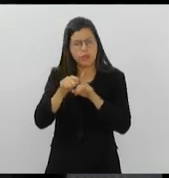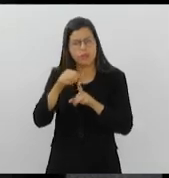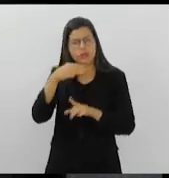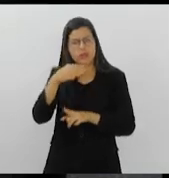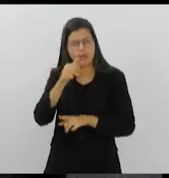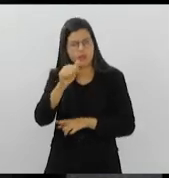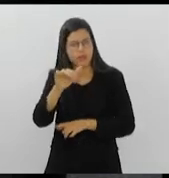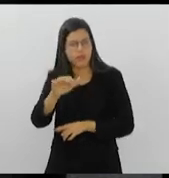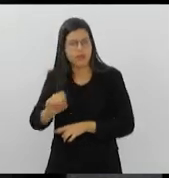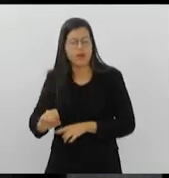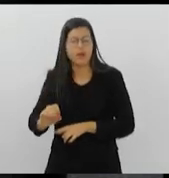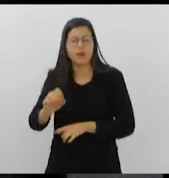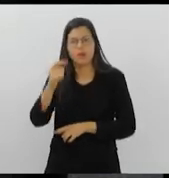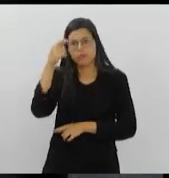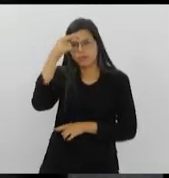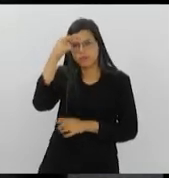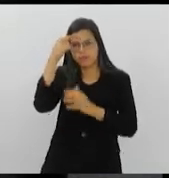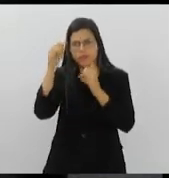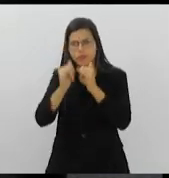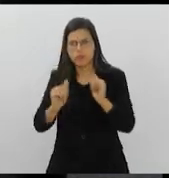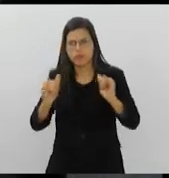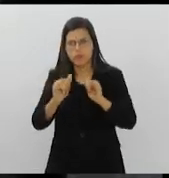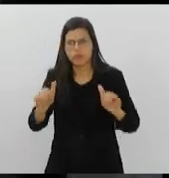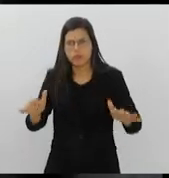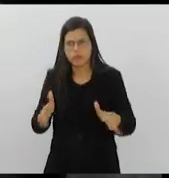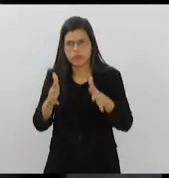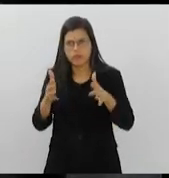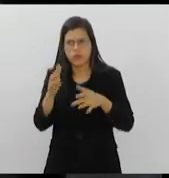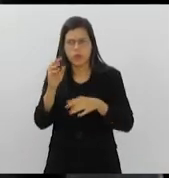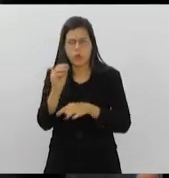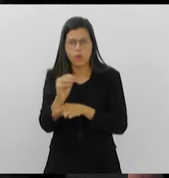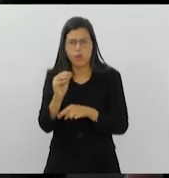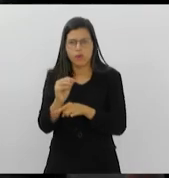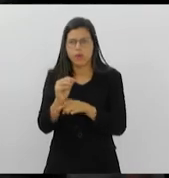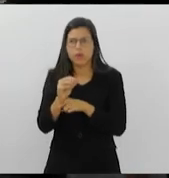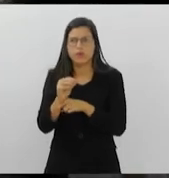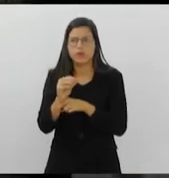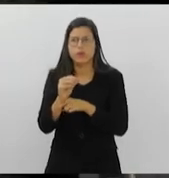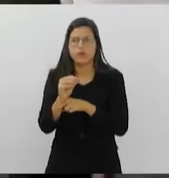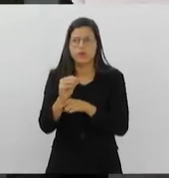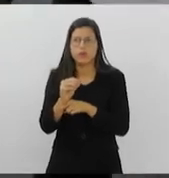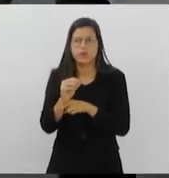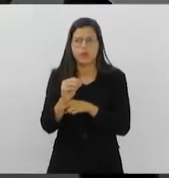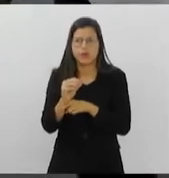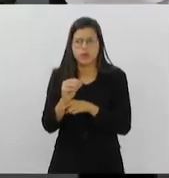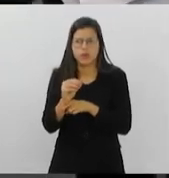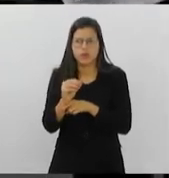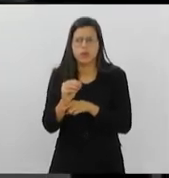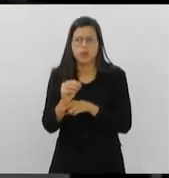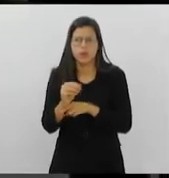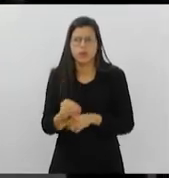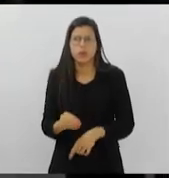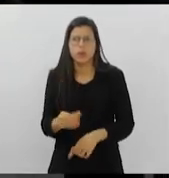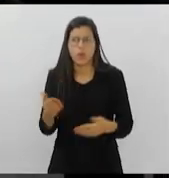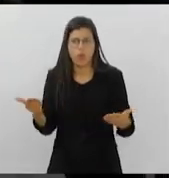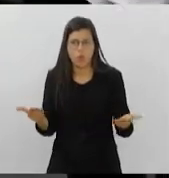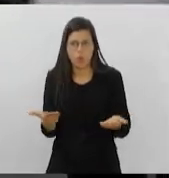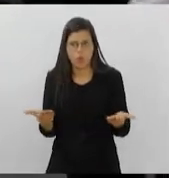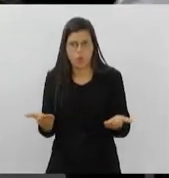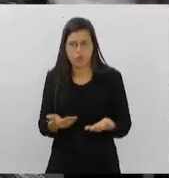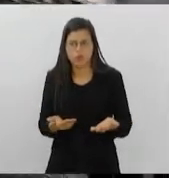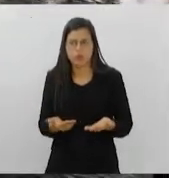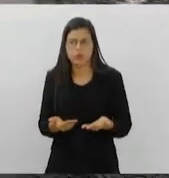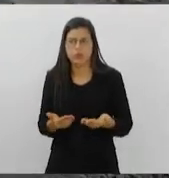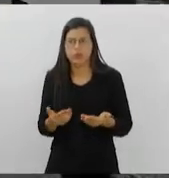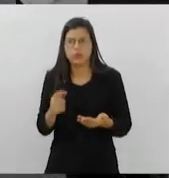de conscientização e incentivo ao cuidado e à promoção de saúde mental materna. Hoje, senhor presidente, fizemos